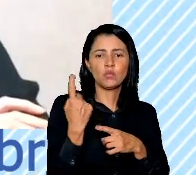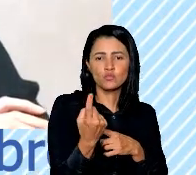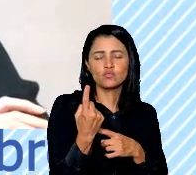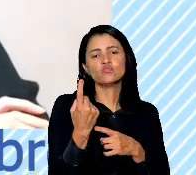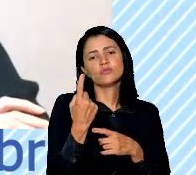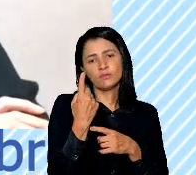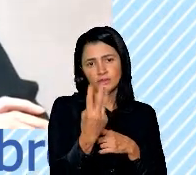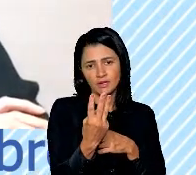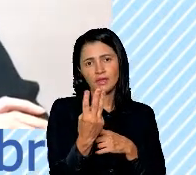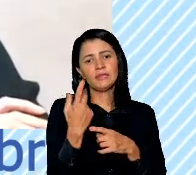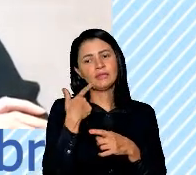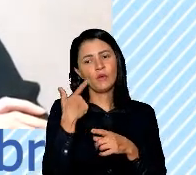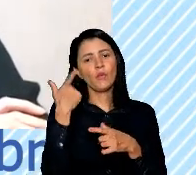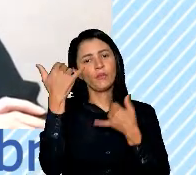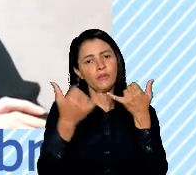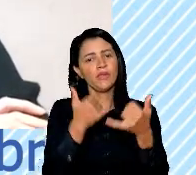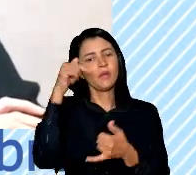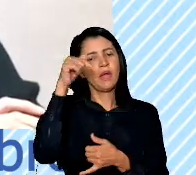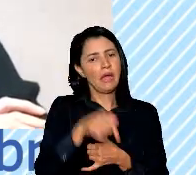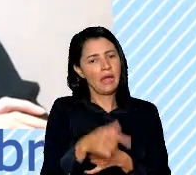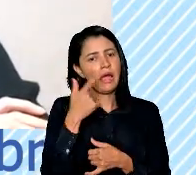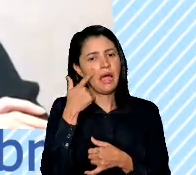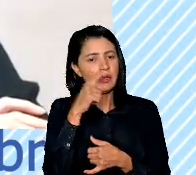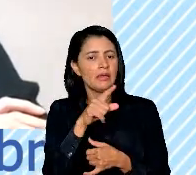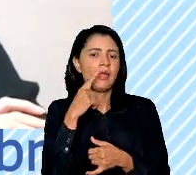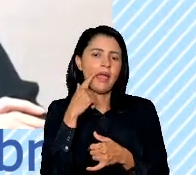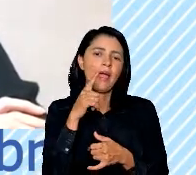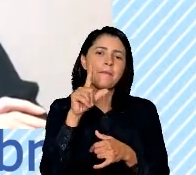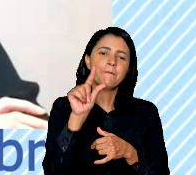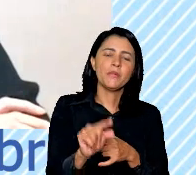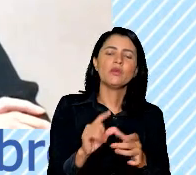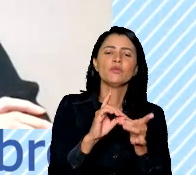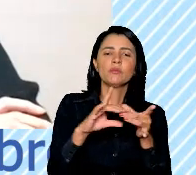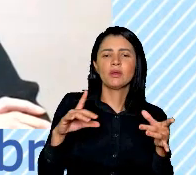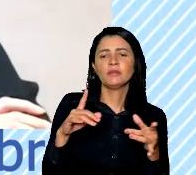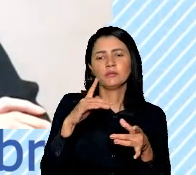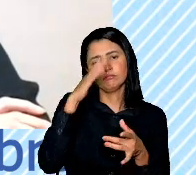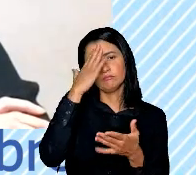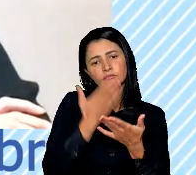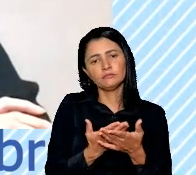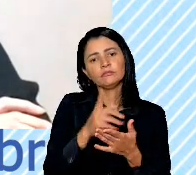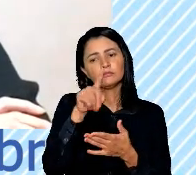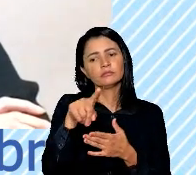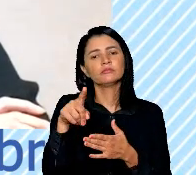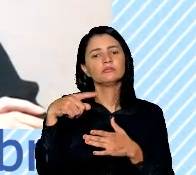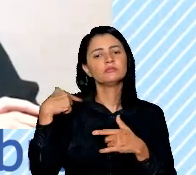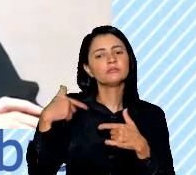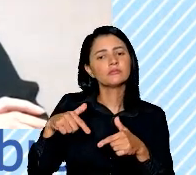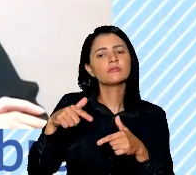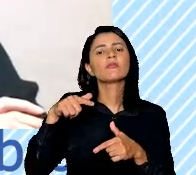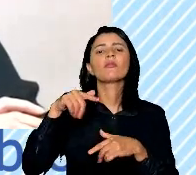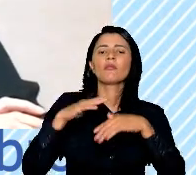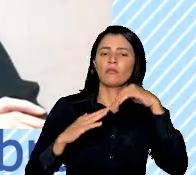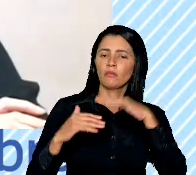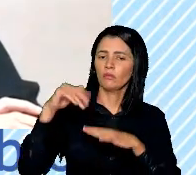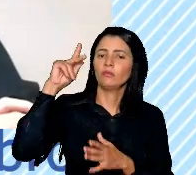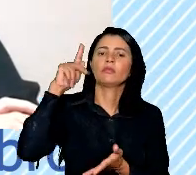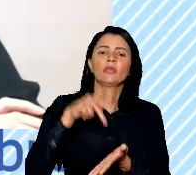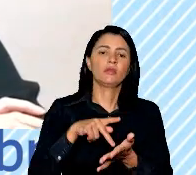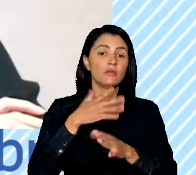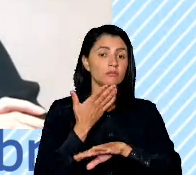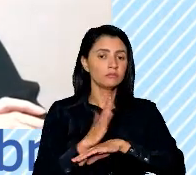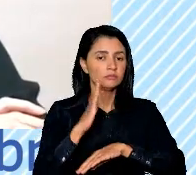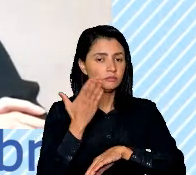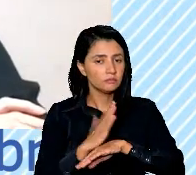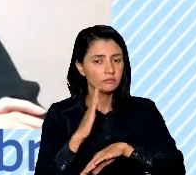assim, eu brinco que aqui em casa é tudo muito democrático. Então, assim, eu acho que esse é um exercício, de fato, doutora Márcia,